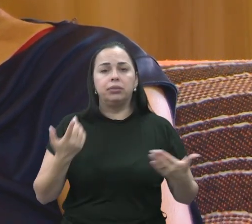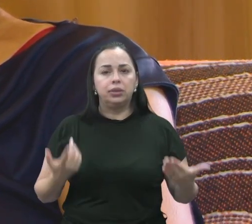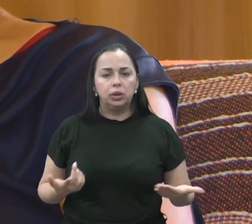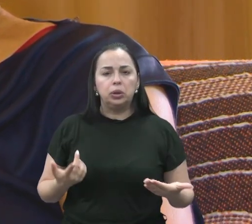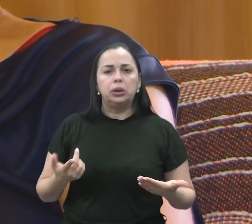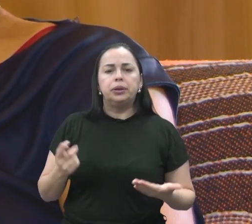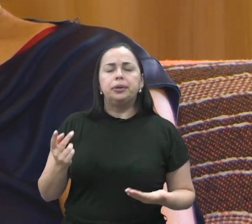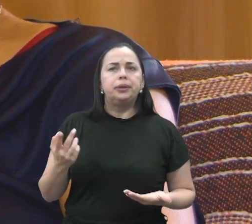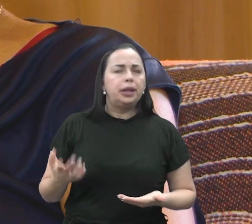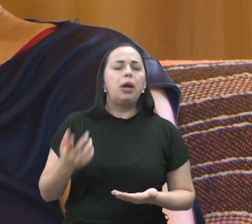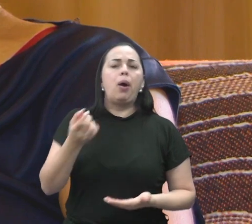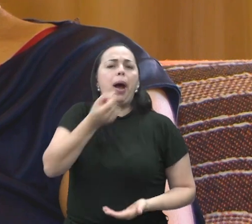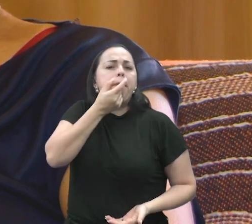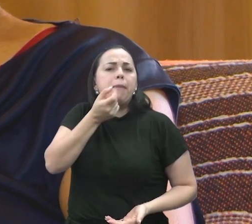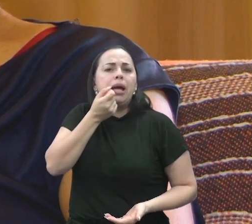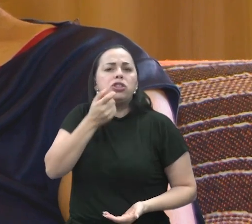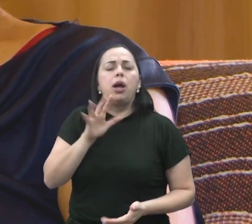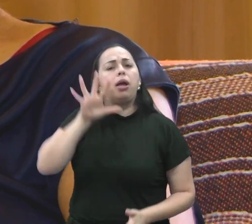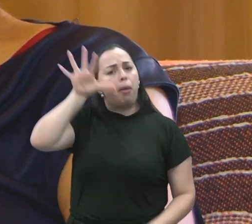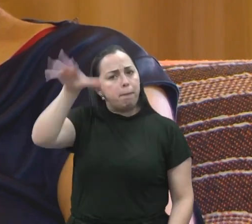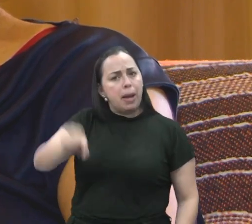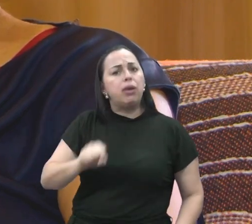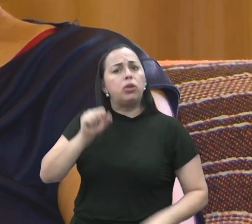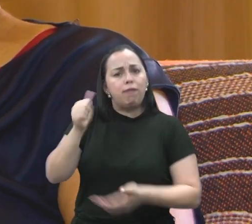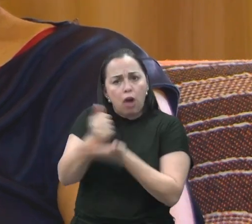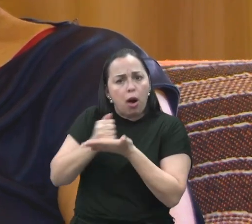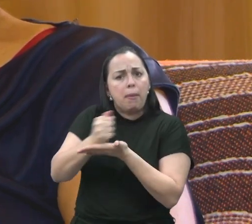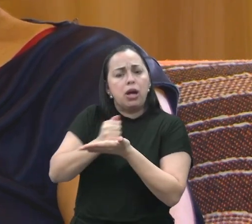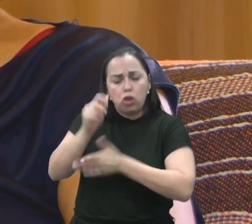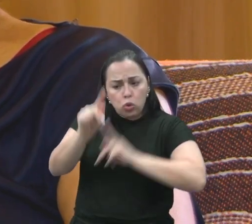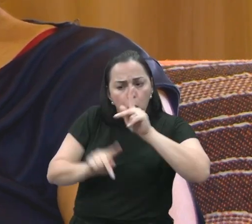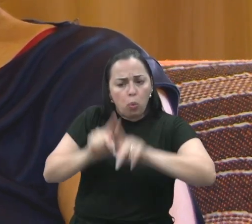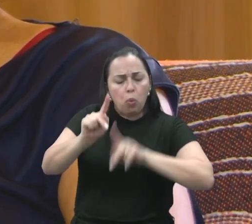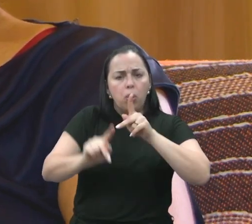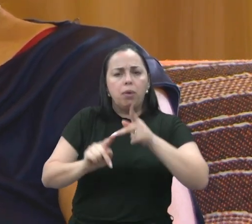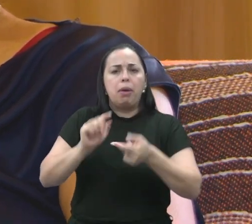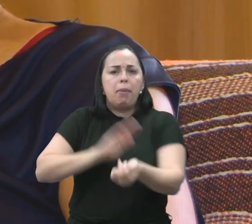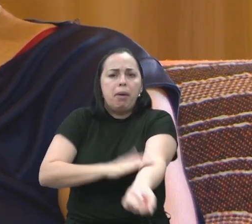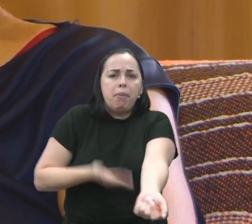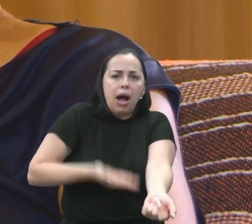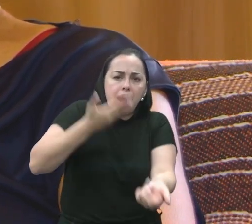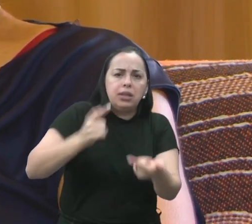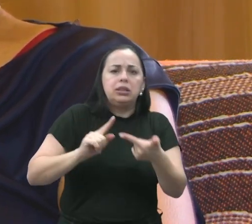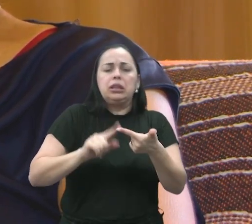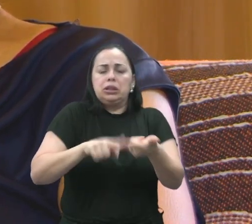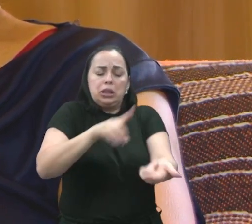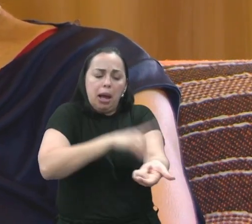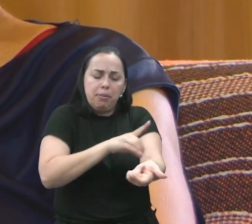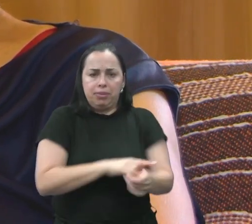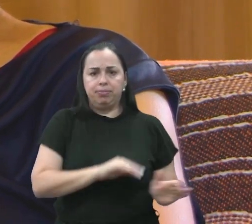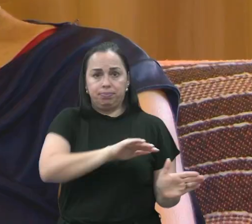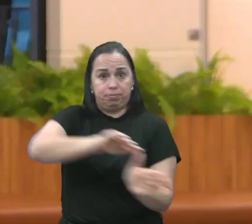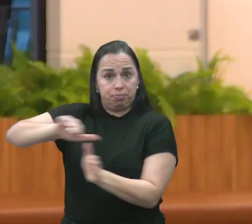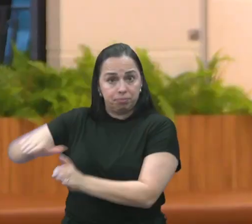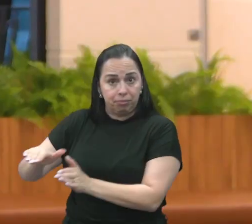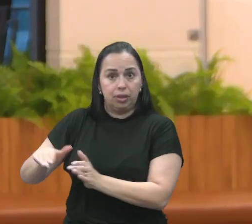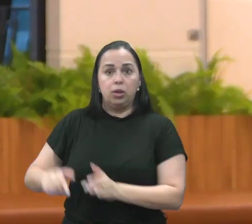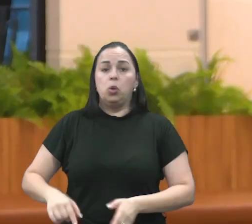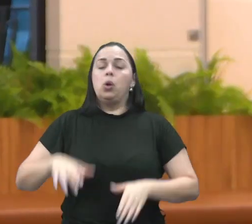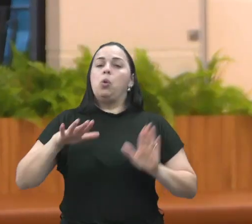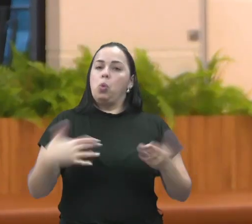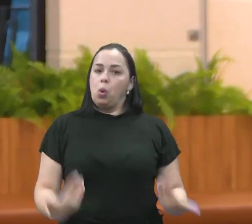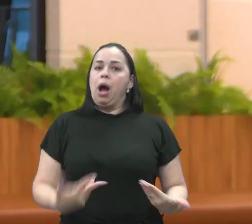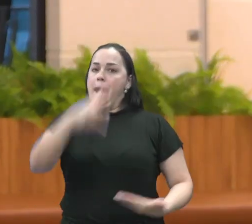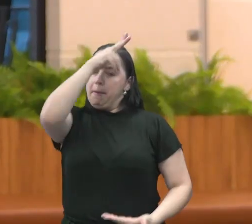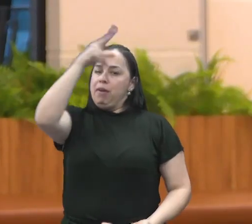12. E os remédios, assim, de rotina, eu pego na farmácia popular, né? Que é para pressão, é para diabetes. Parte